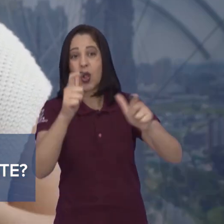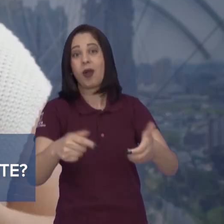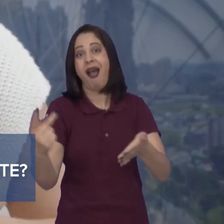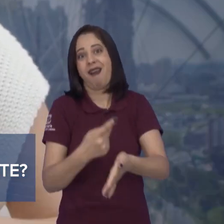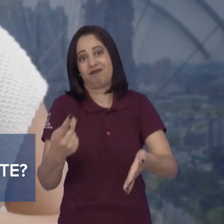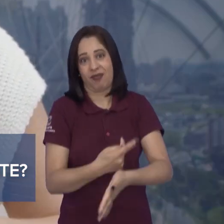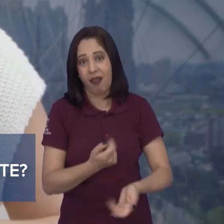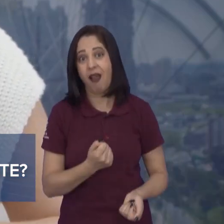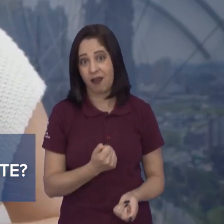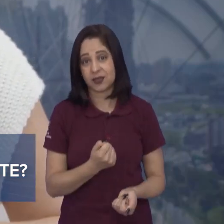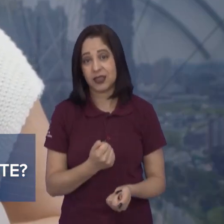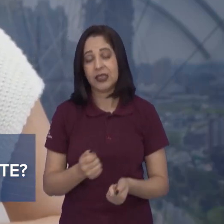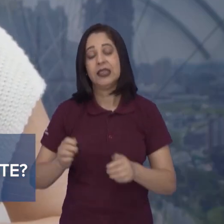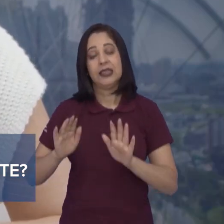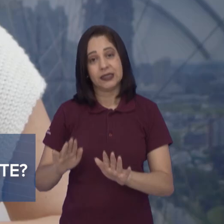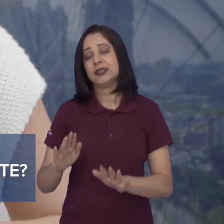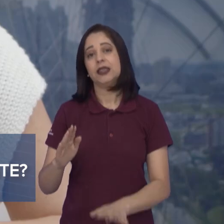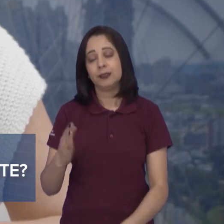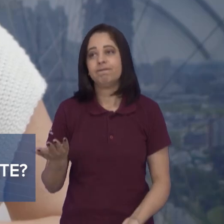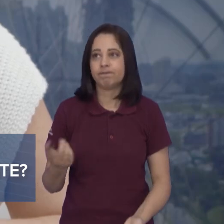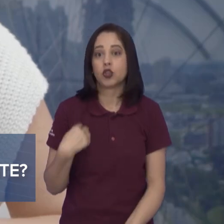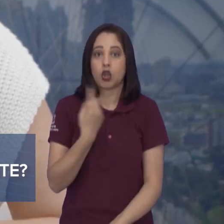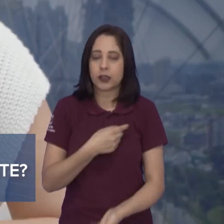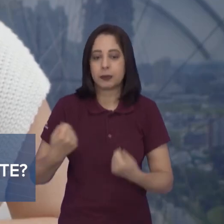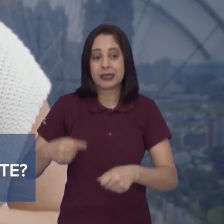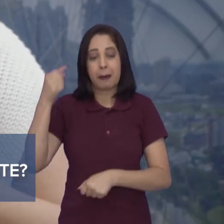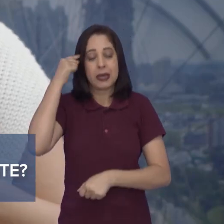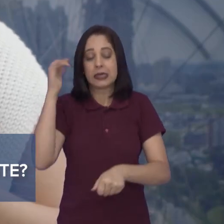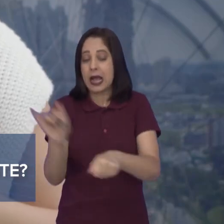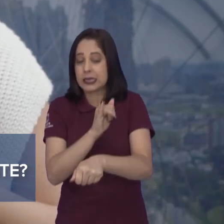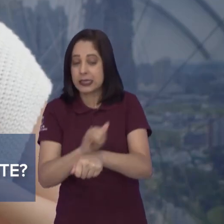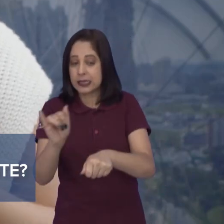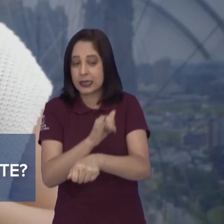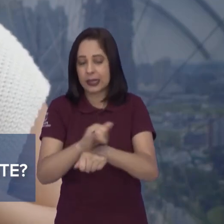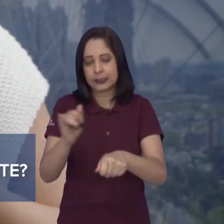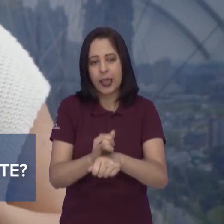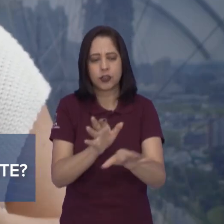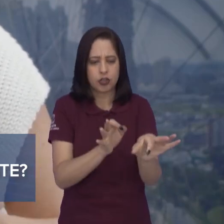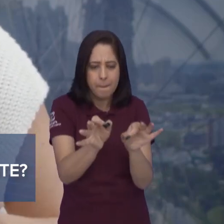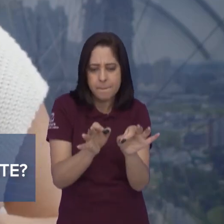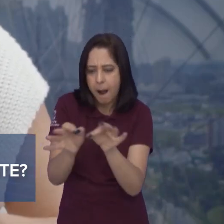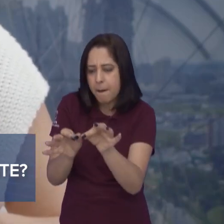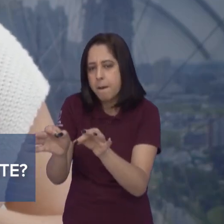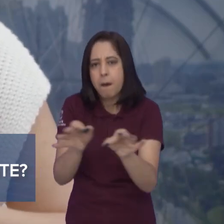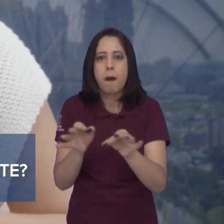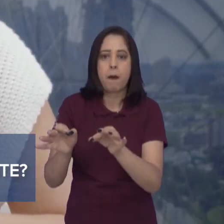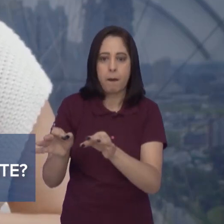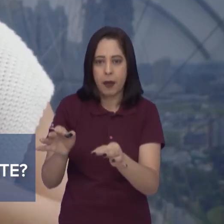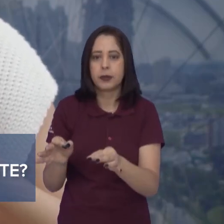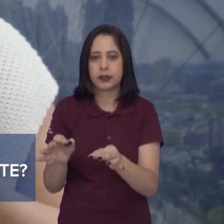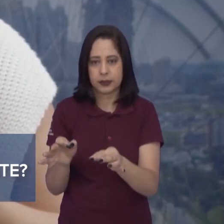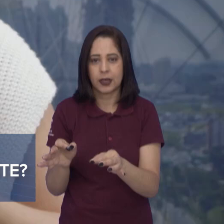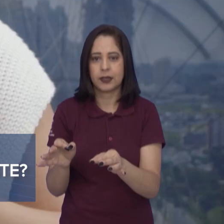lidar com o planejamento através do que a gente já tem na realidade. Então, o planejamento ele vem para as áreas de expansão